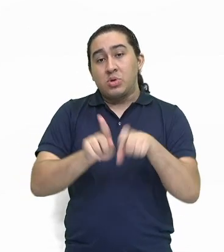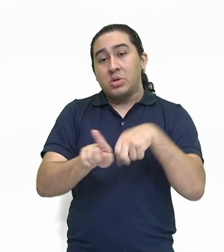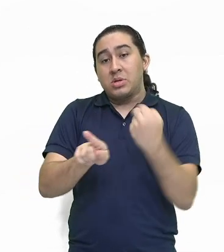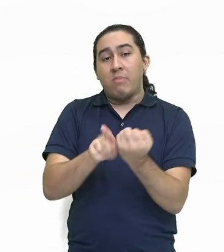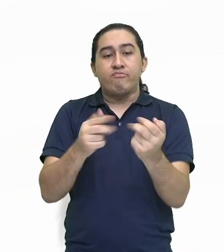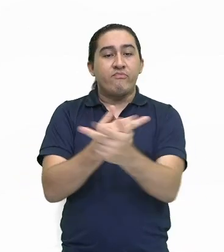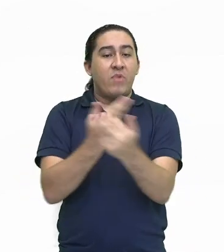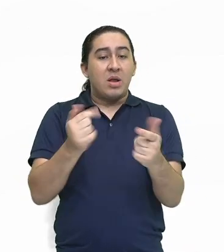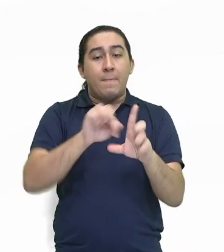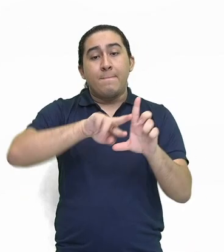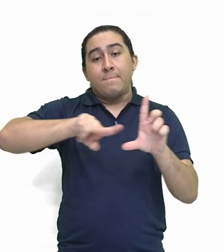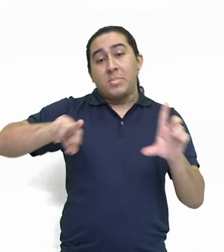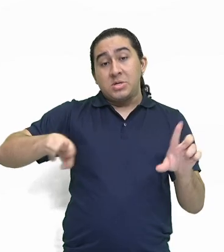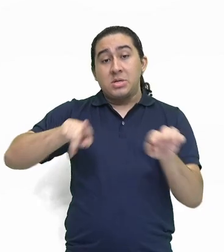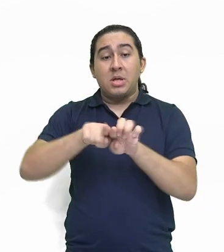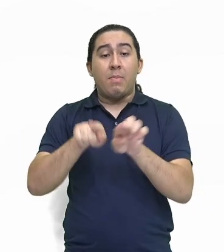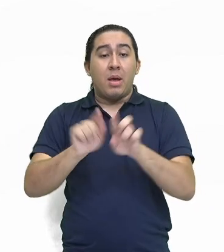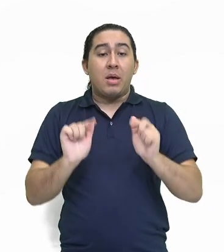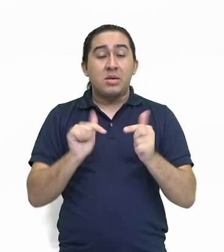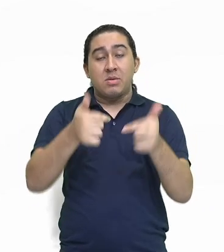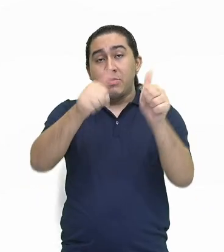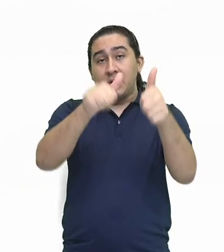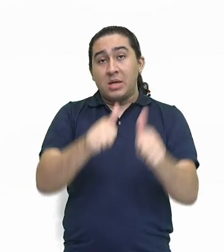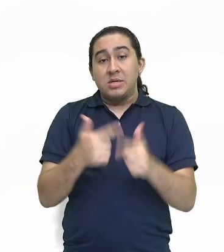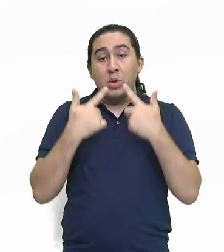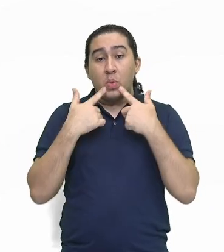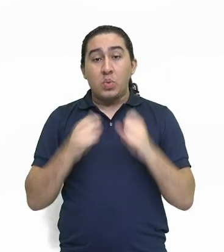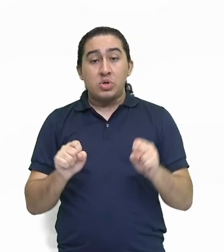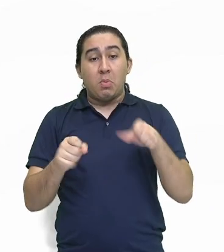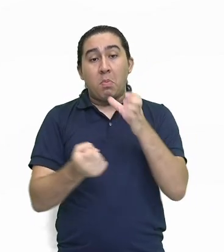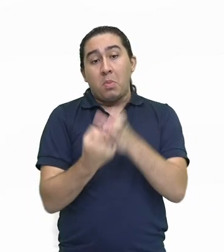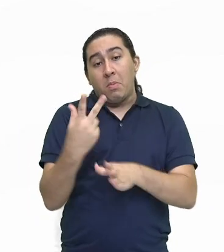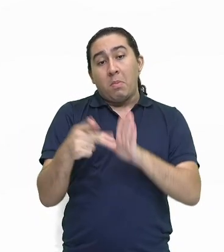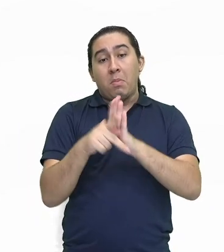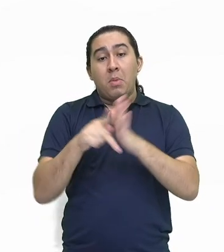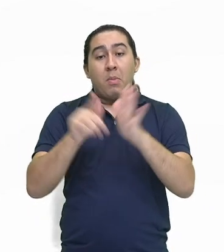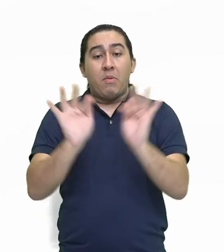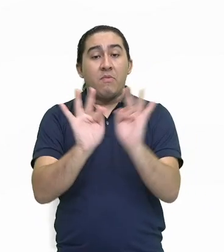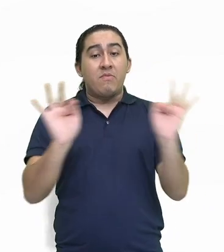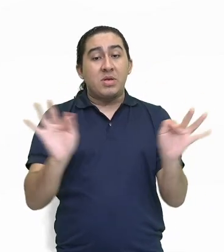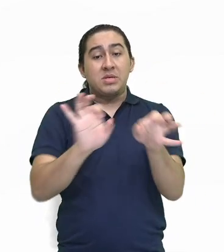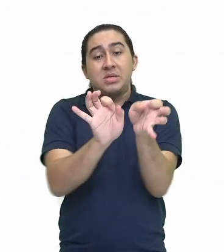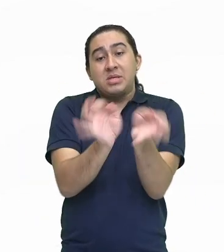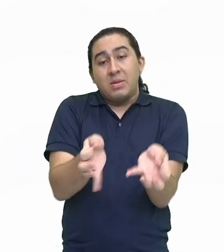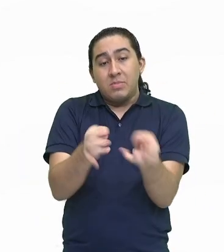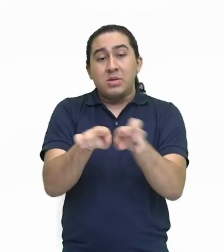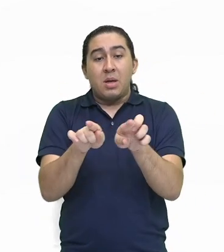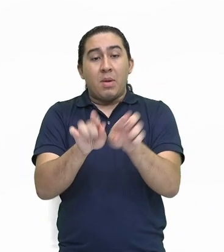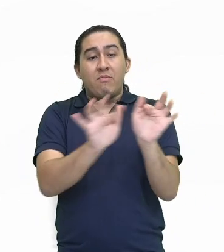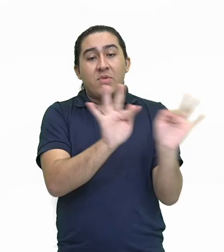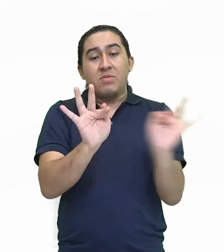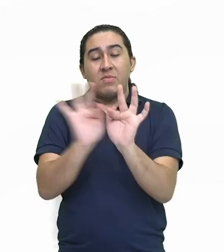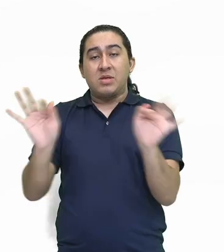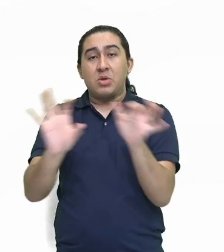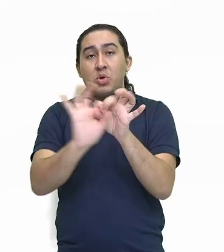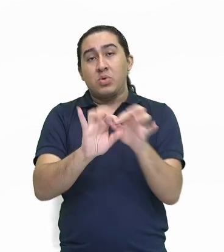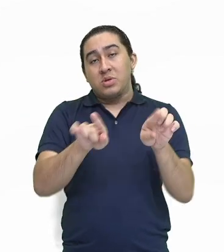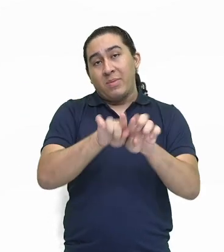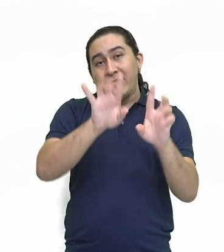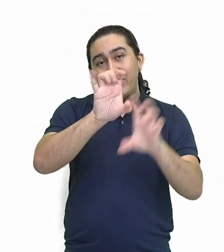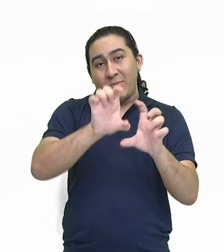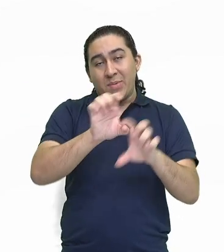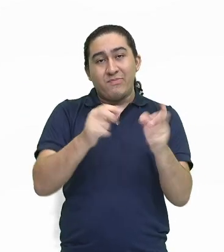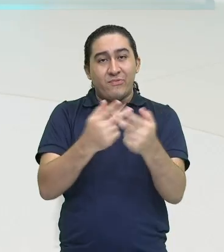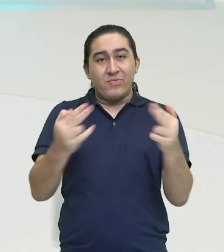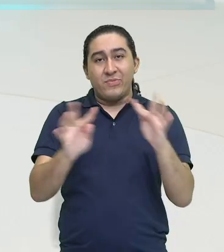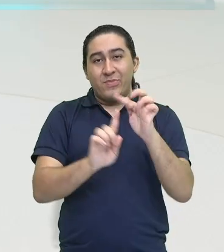mídias, bem como prática de análise linguística na construção dos períodos simples e compostos por coordenação e